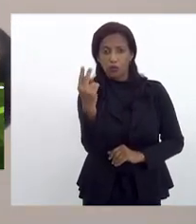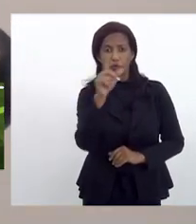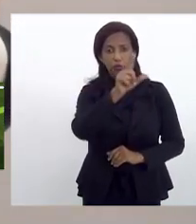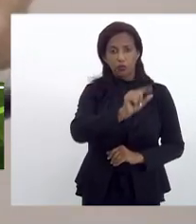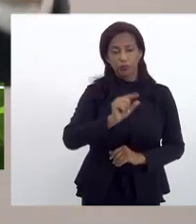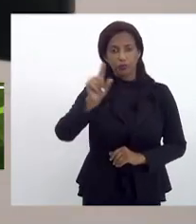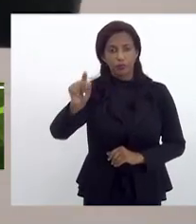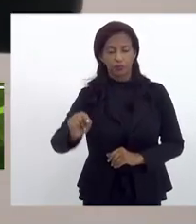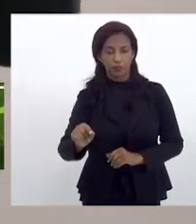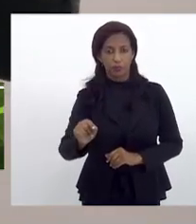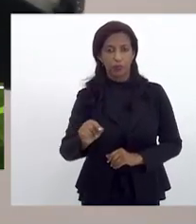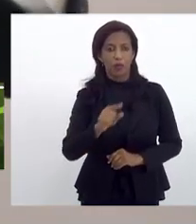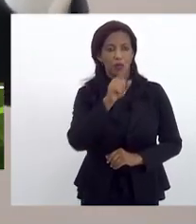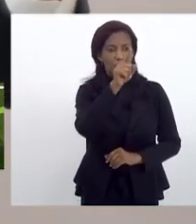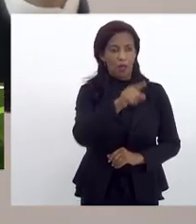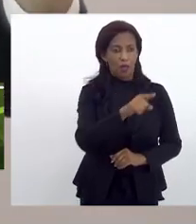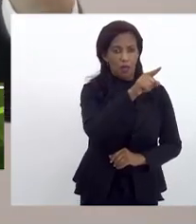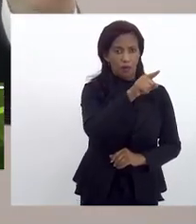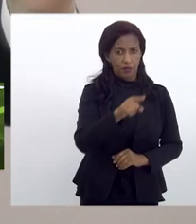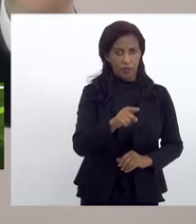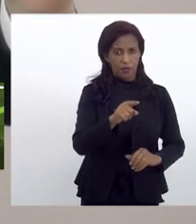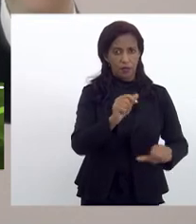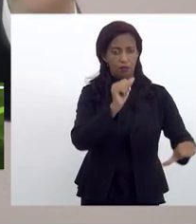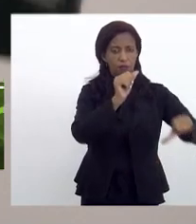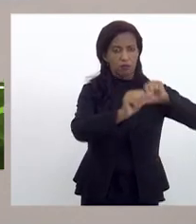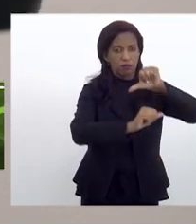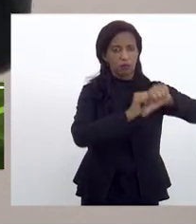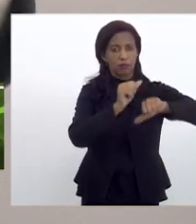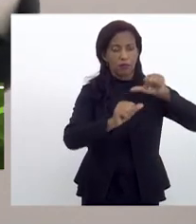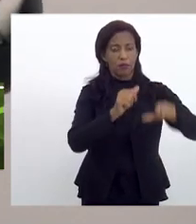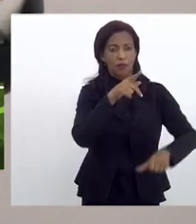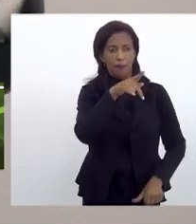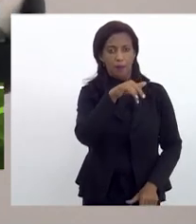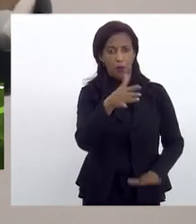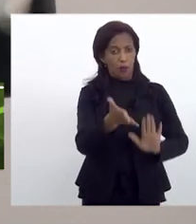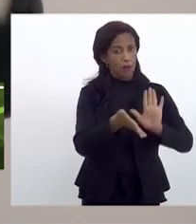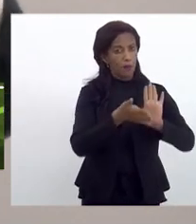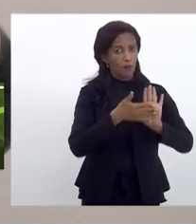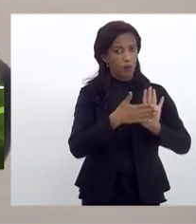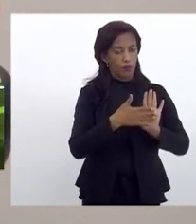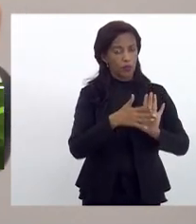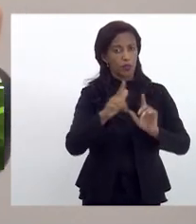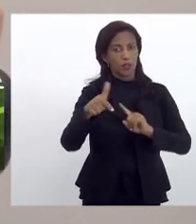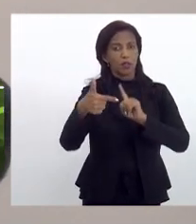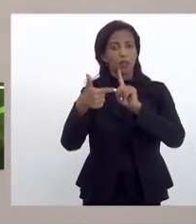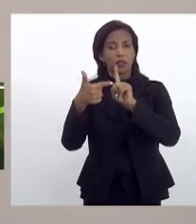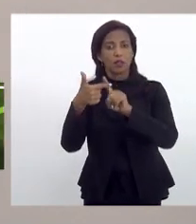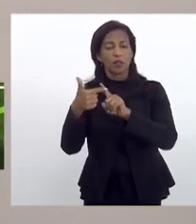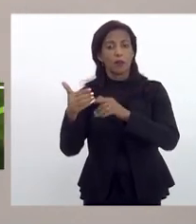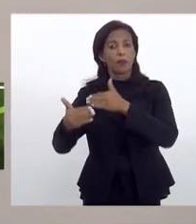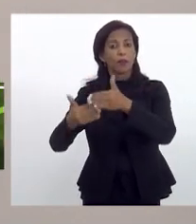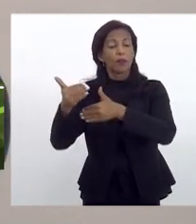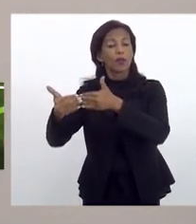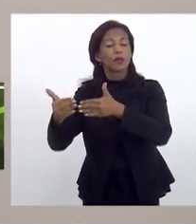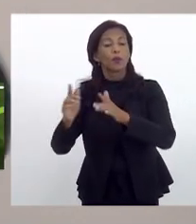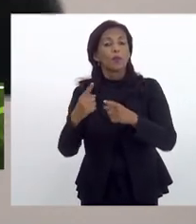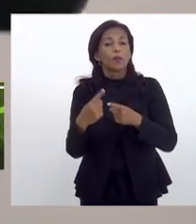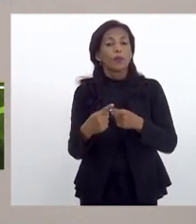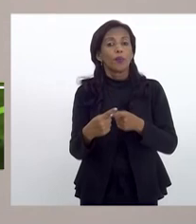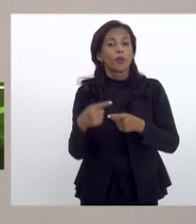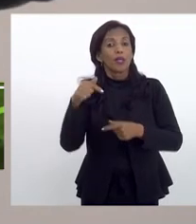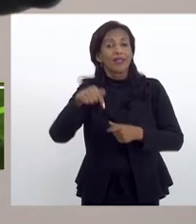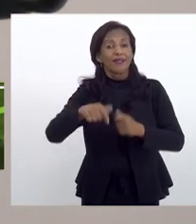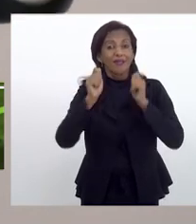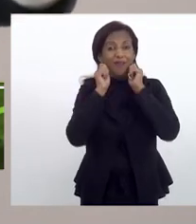opções A vedação de licença em pecúnia Que é uma proposta E a segunda progressão Para que o